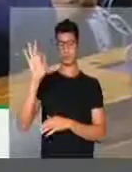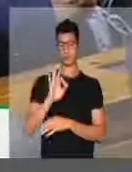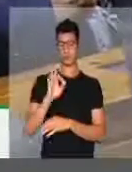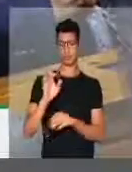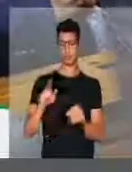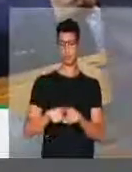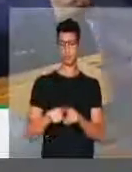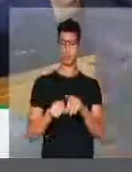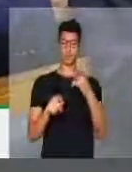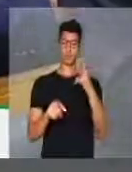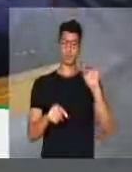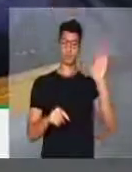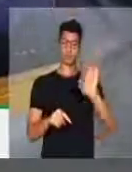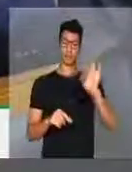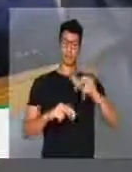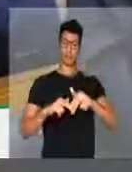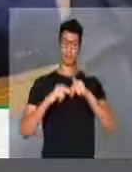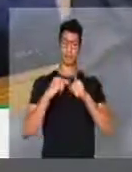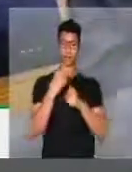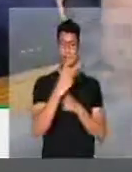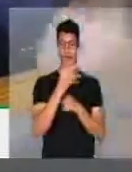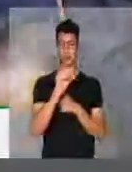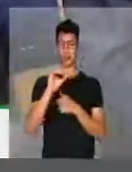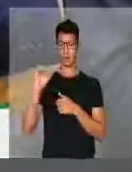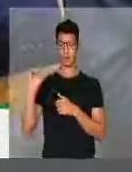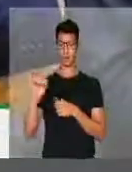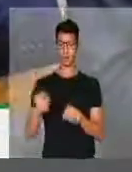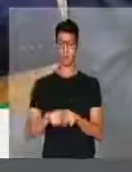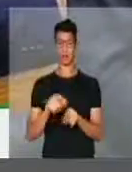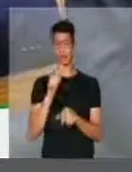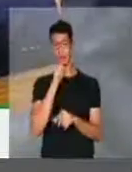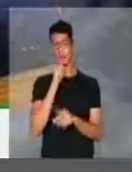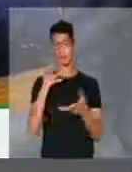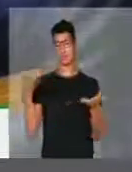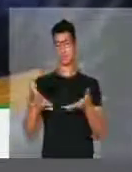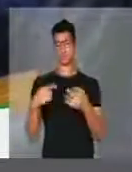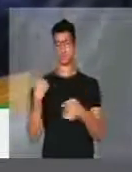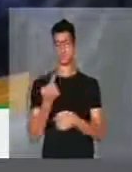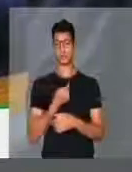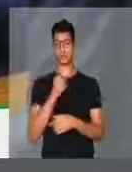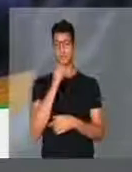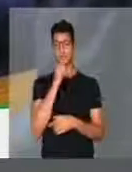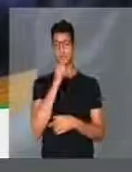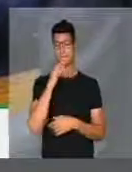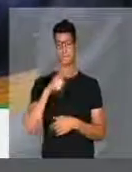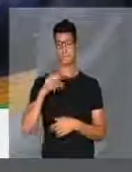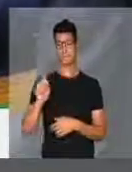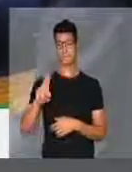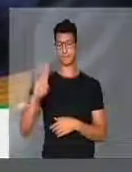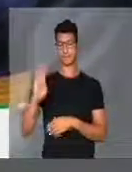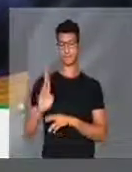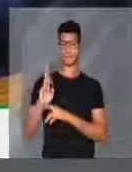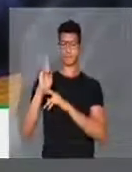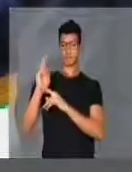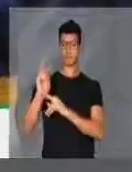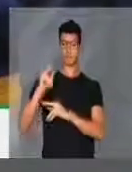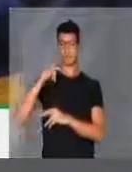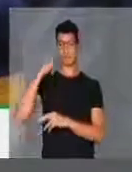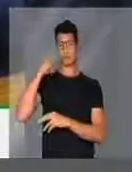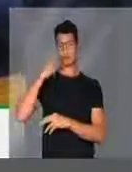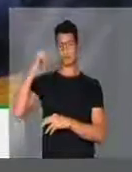25% e 30% a partir de 2000. Ainda hoje, estamos subrepresentadas